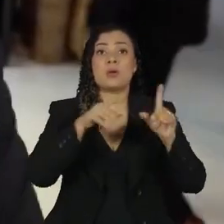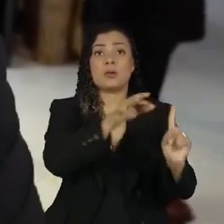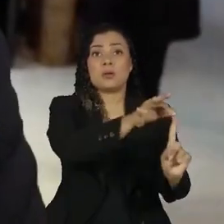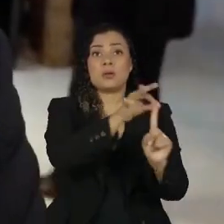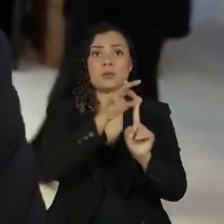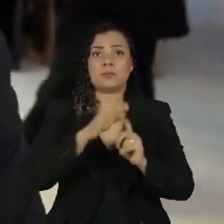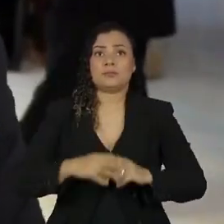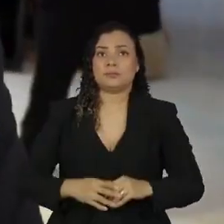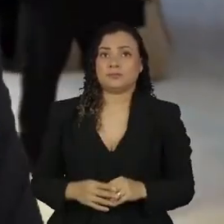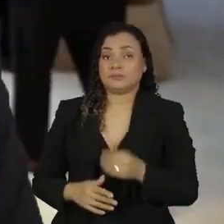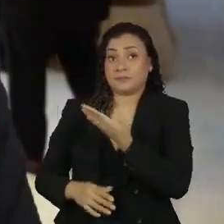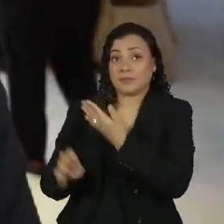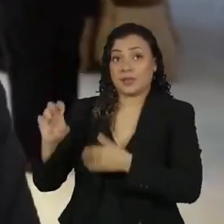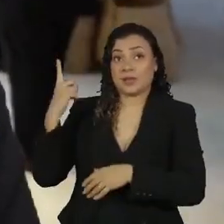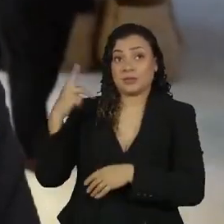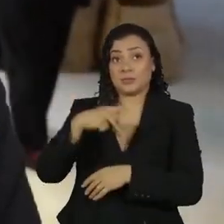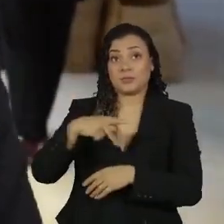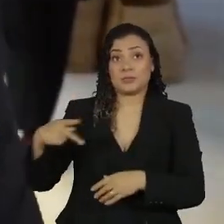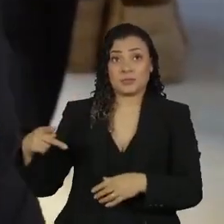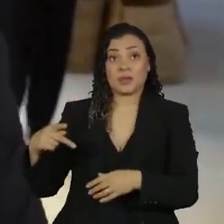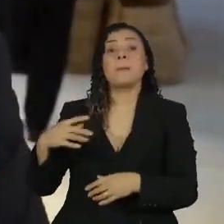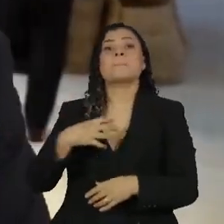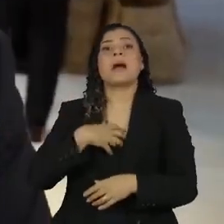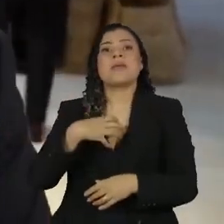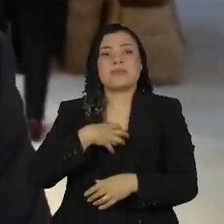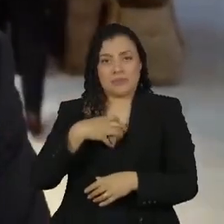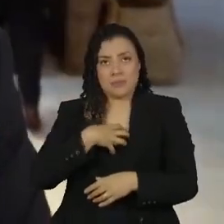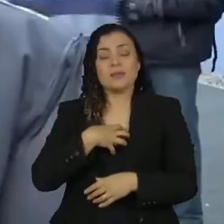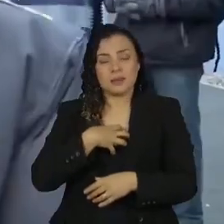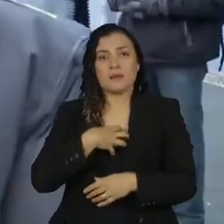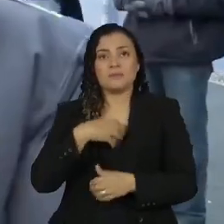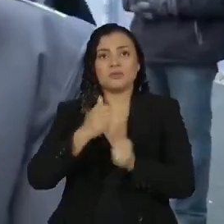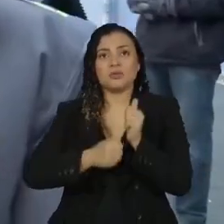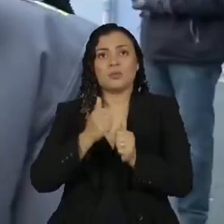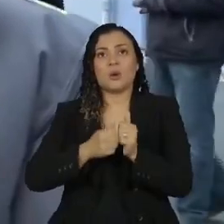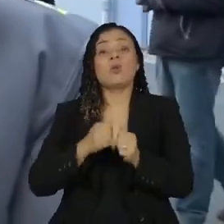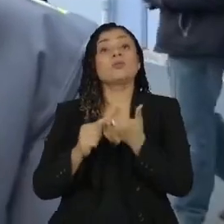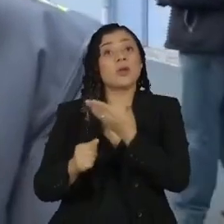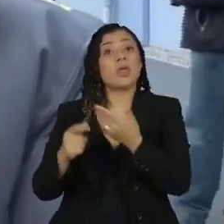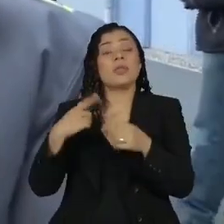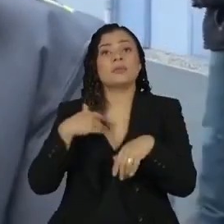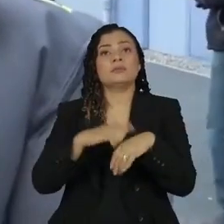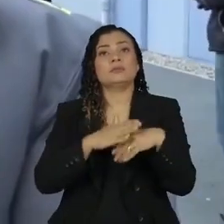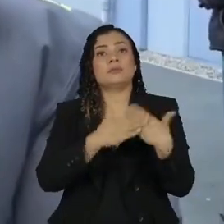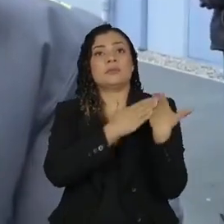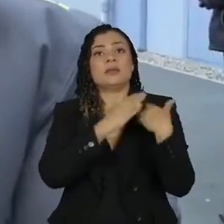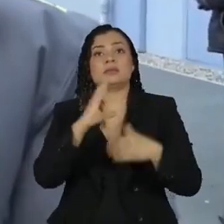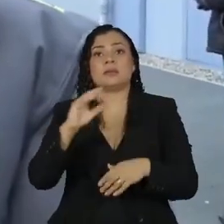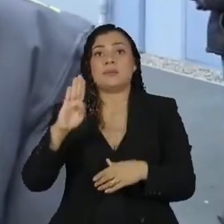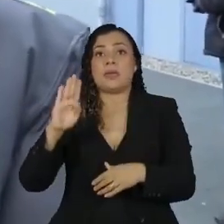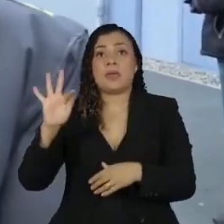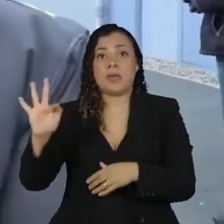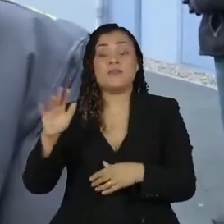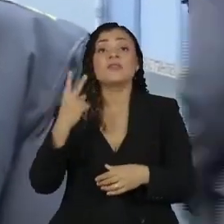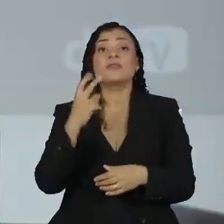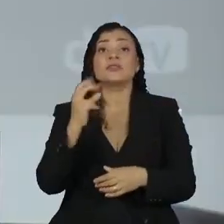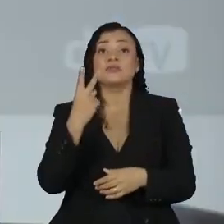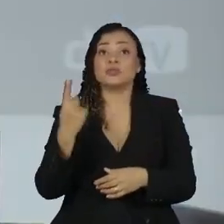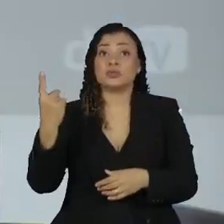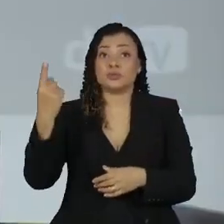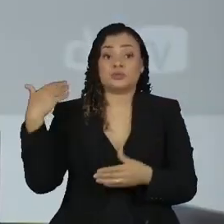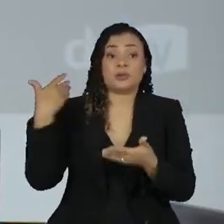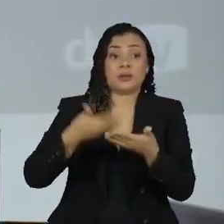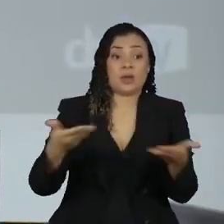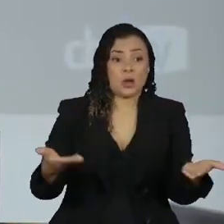Confederação ex-presidente da Federação Baiana de Futebol Ednaldo Rodrigues comandava A CBF interinamente desde 2021